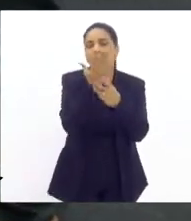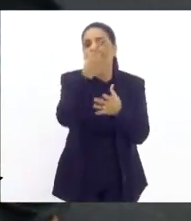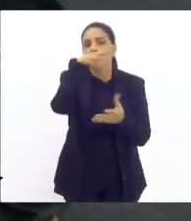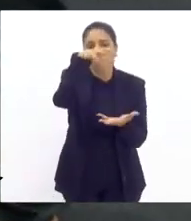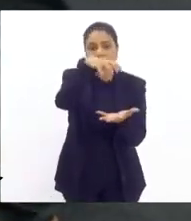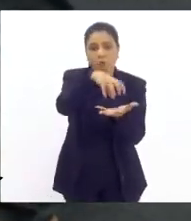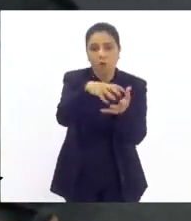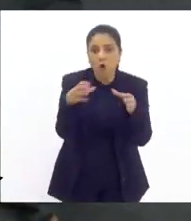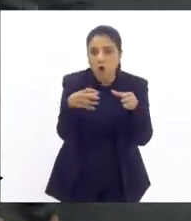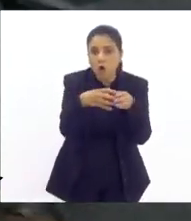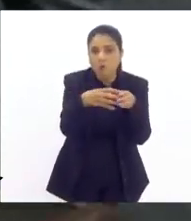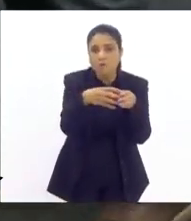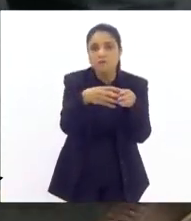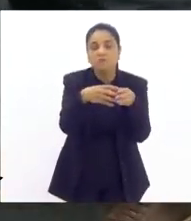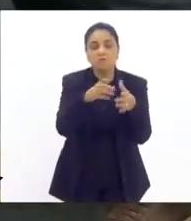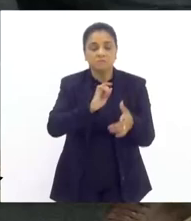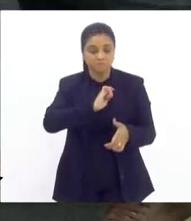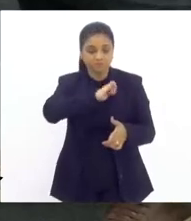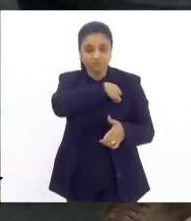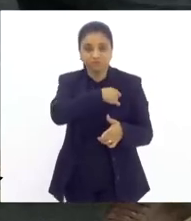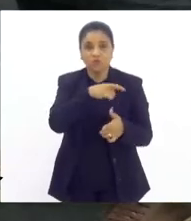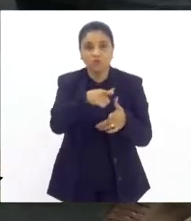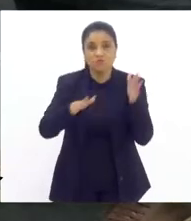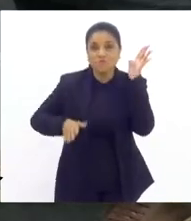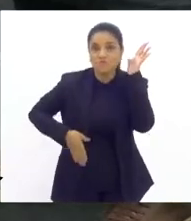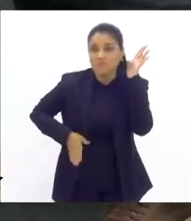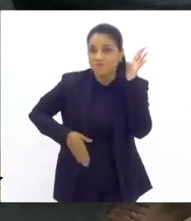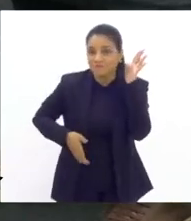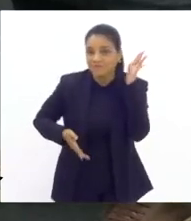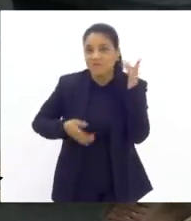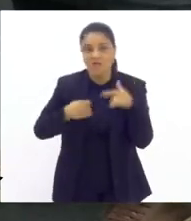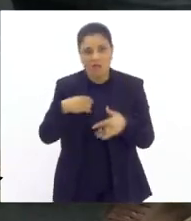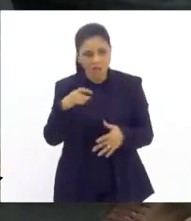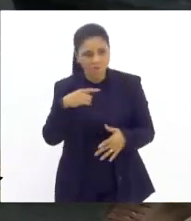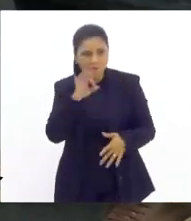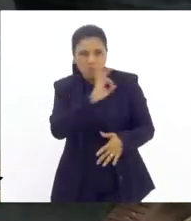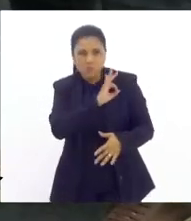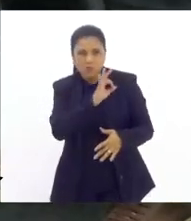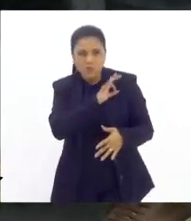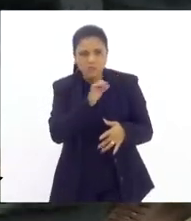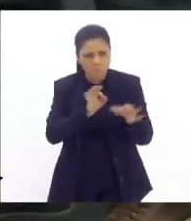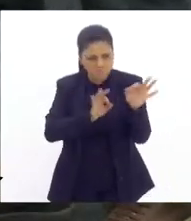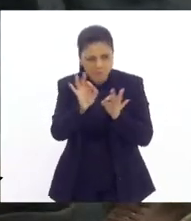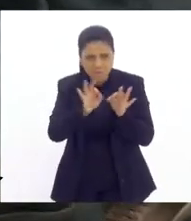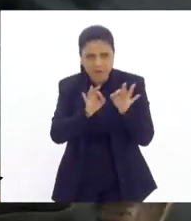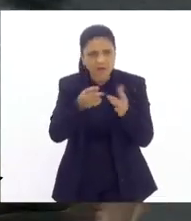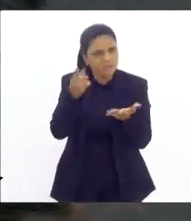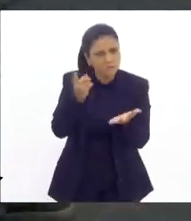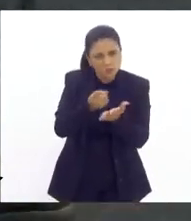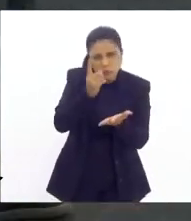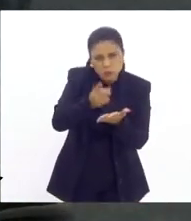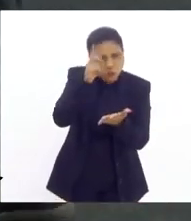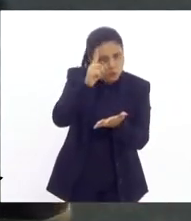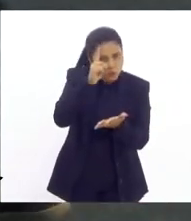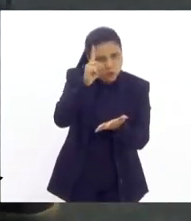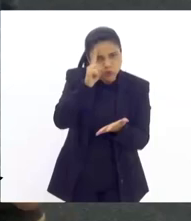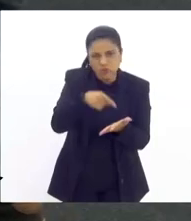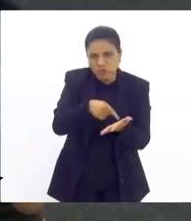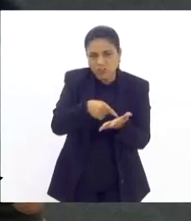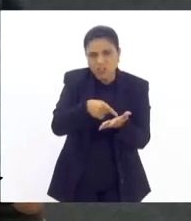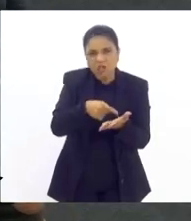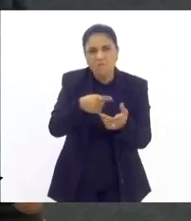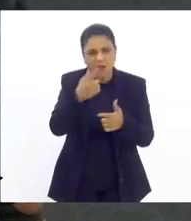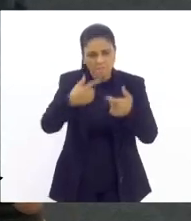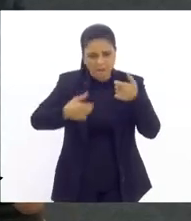que supervisionas marginais Nossa Polícia Militar que tem que estar preparada para a guerra do tráfico todos os dias e quando eu falo